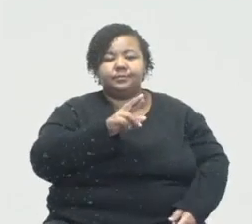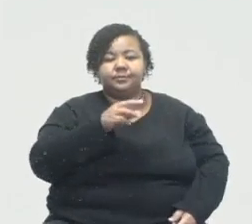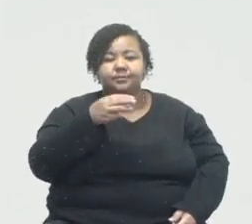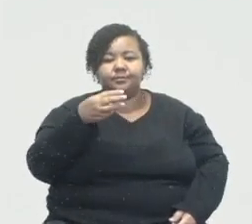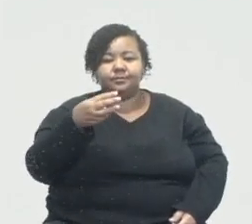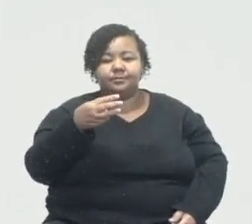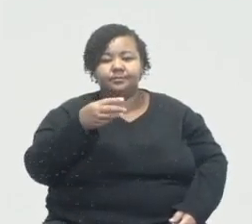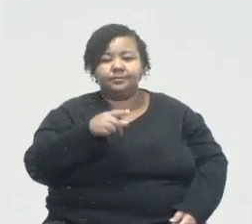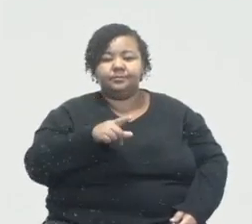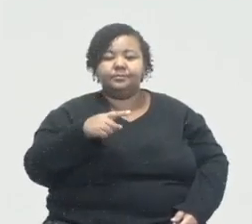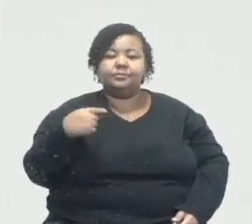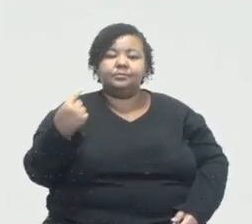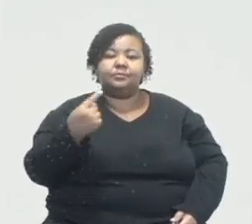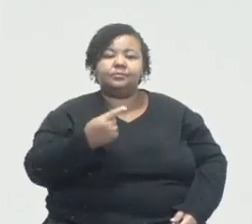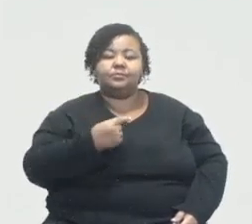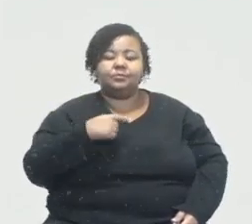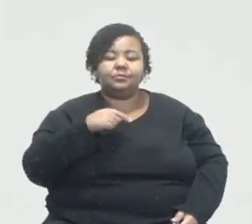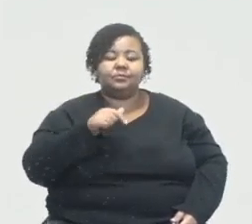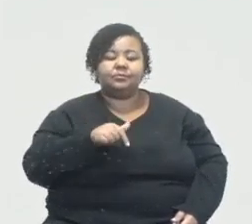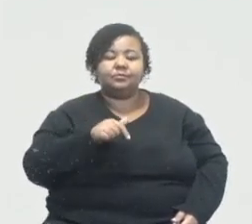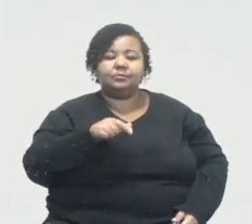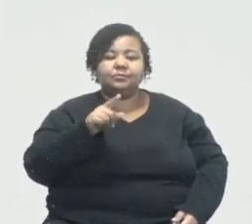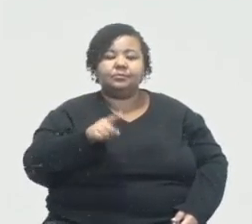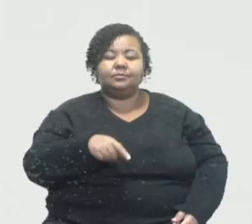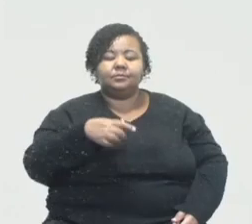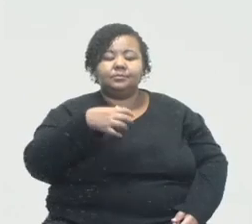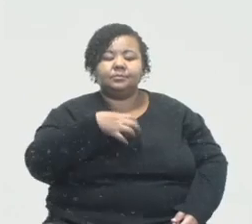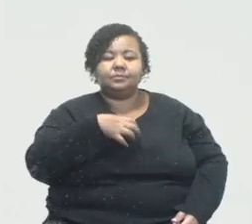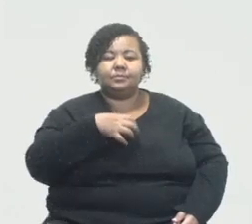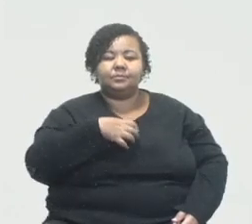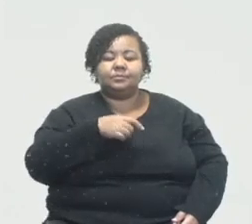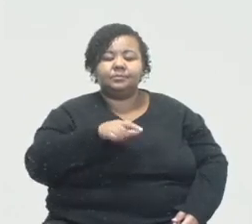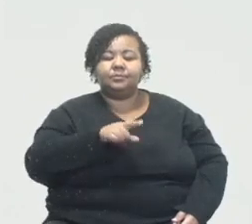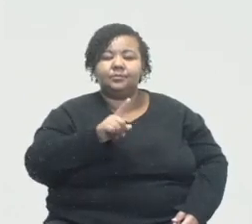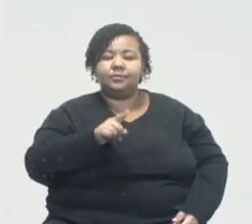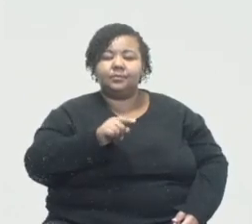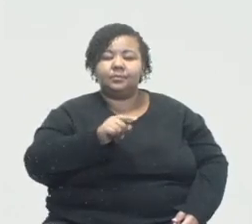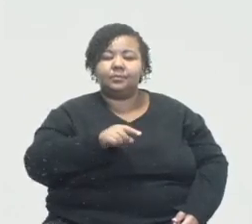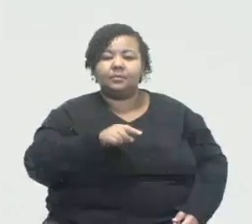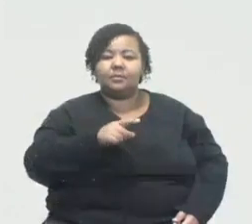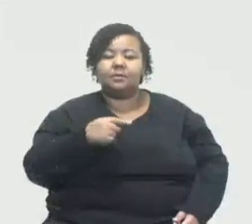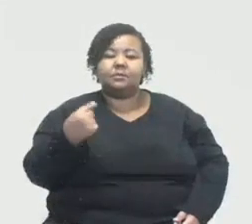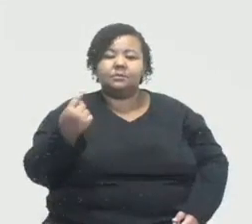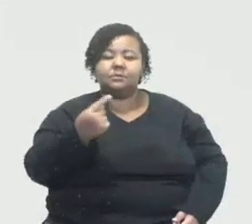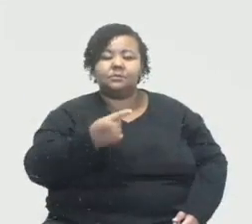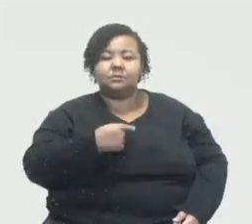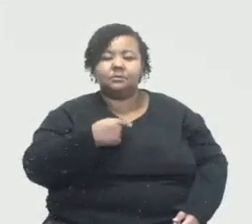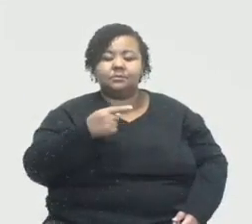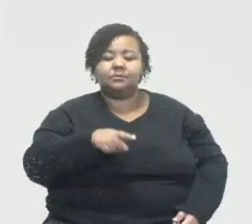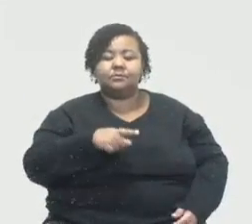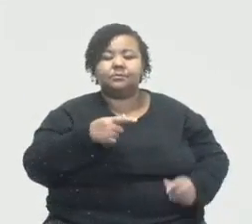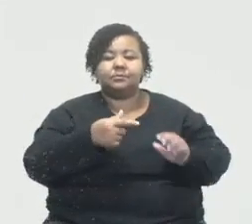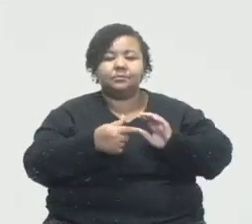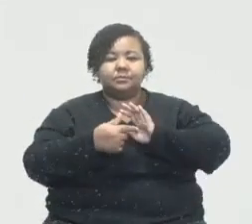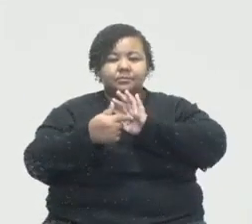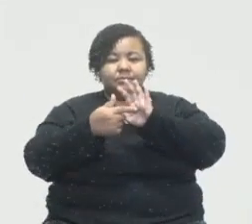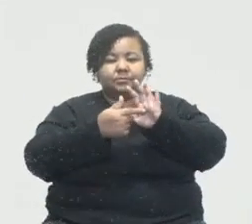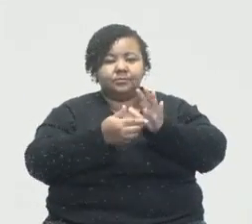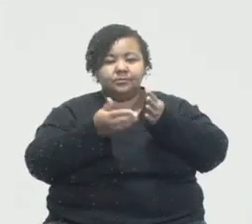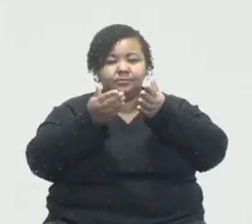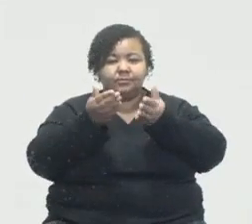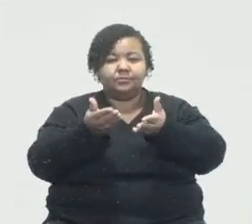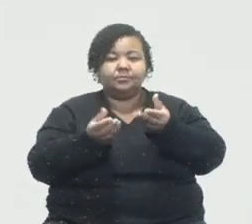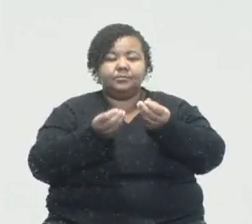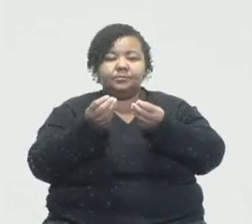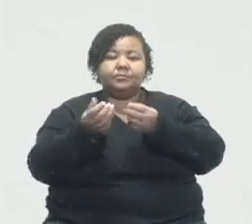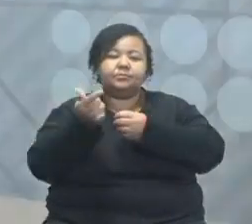R3. Então, nós temos esta condição, essa situação que eu acabei de mostrar para você como a gente